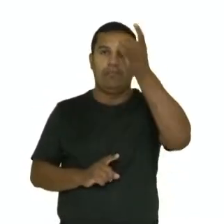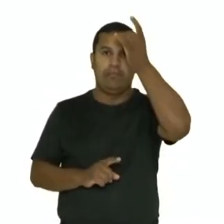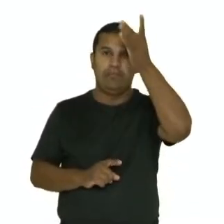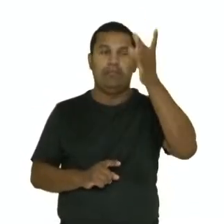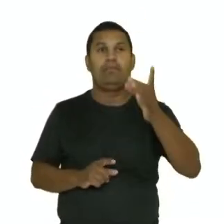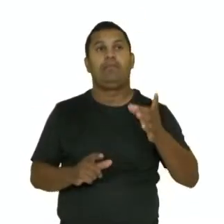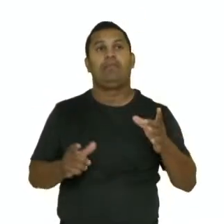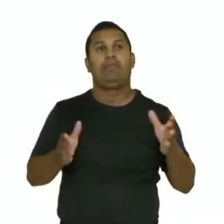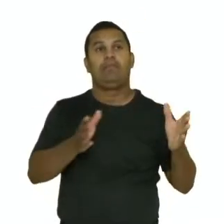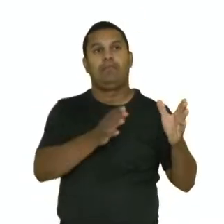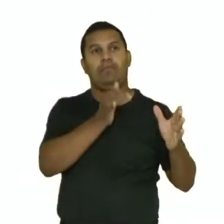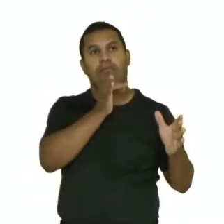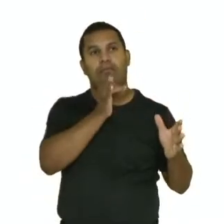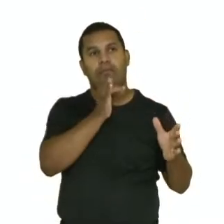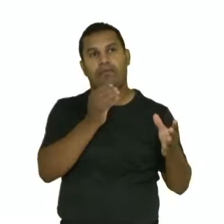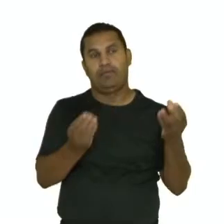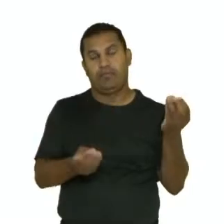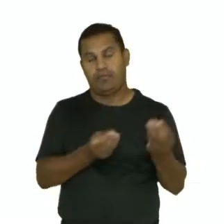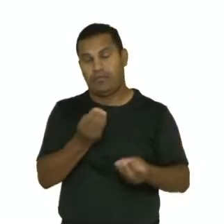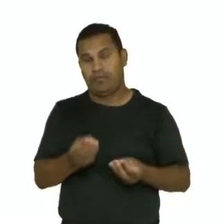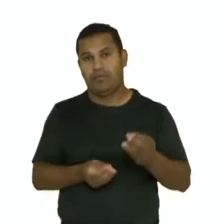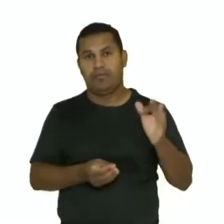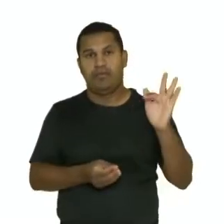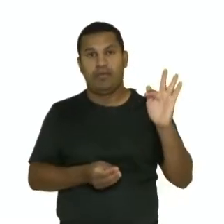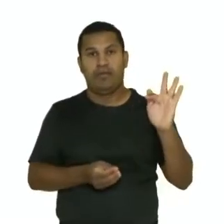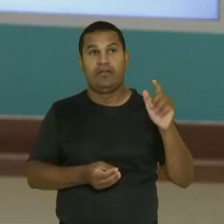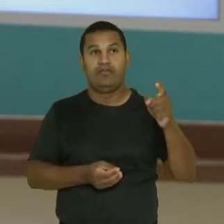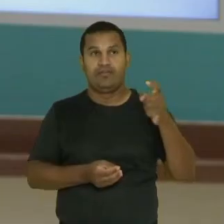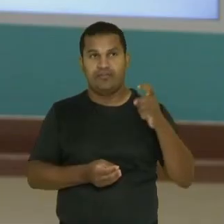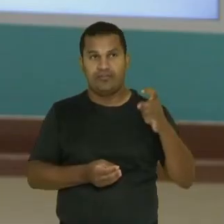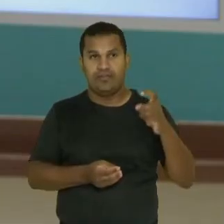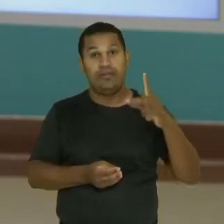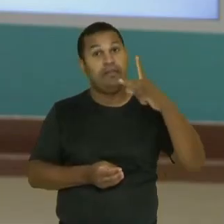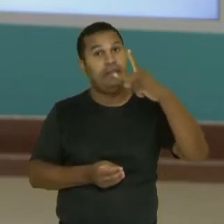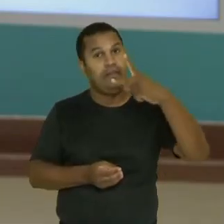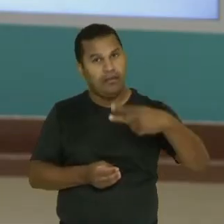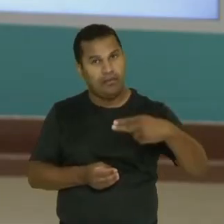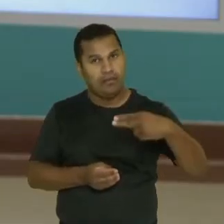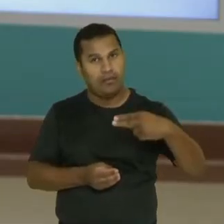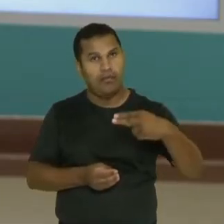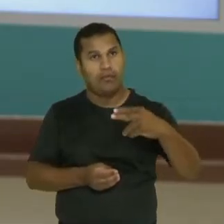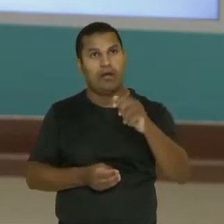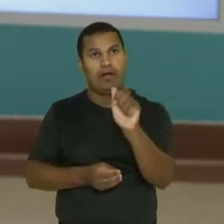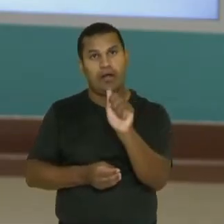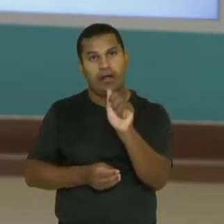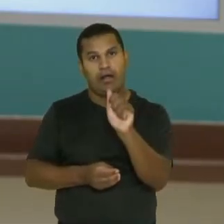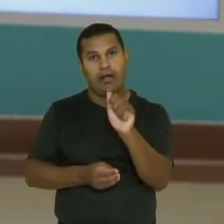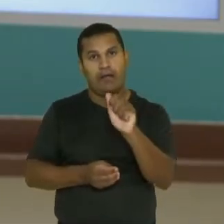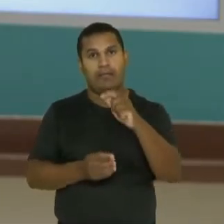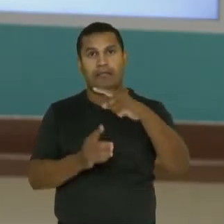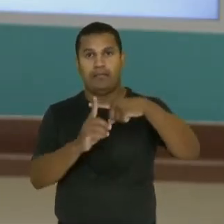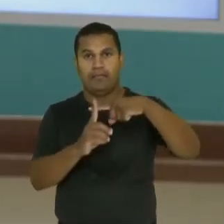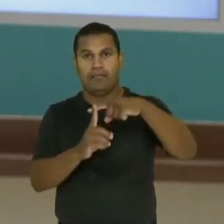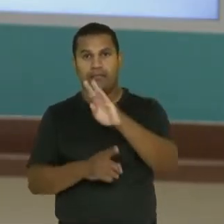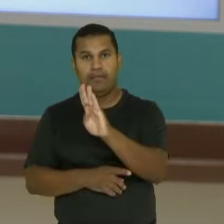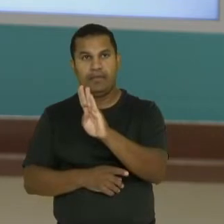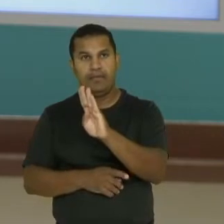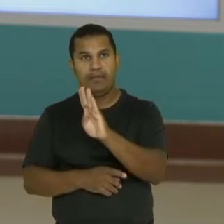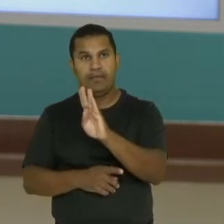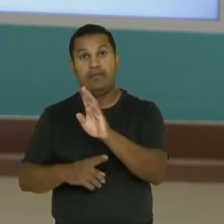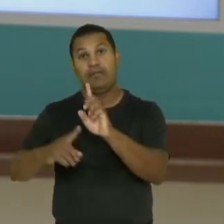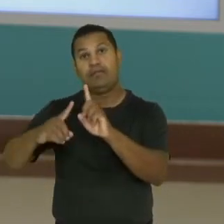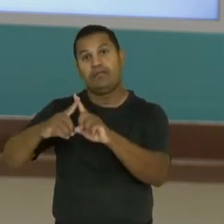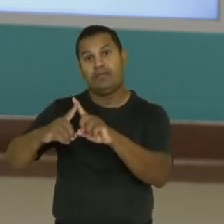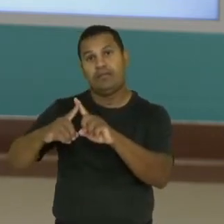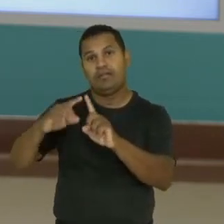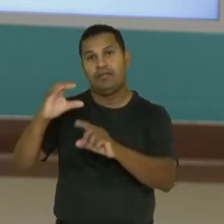vezes cosseno de cx mais d. Aqui nós temos o exemplo de três funções diferentes. Então, uma f de